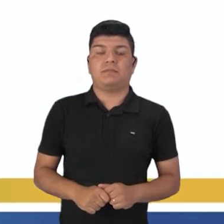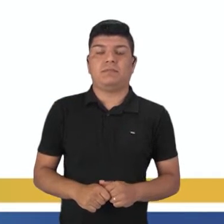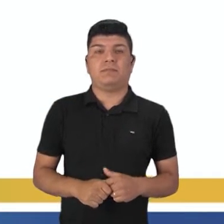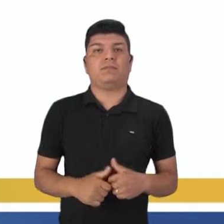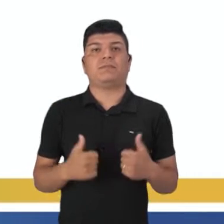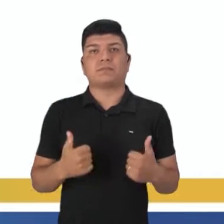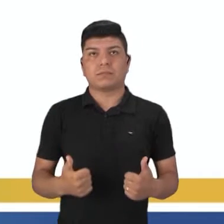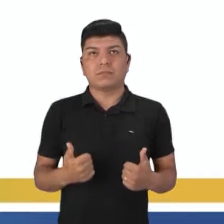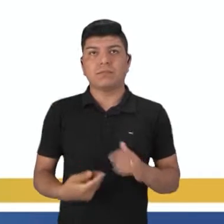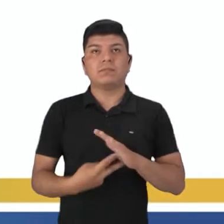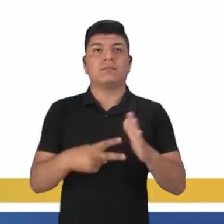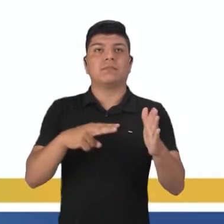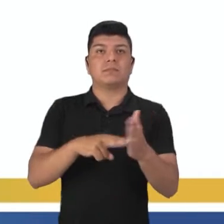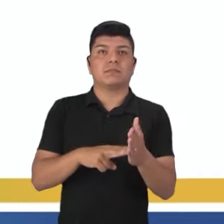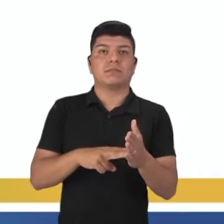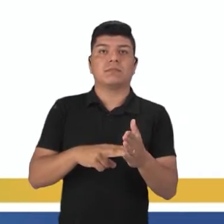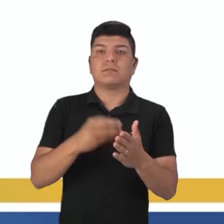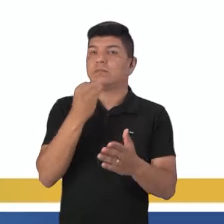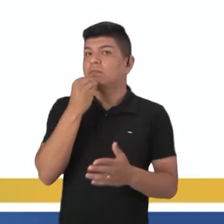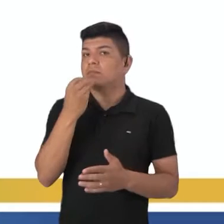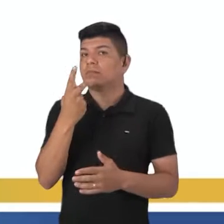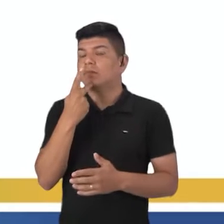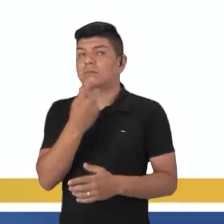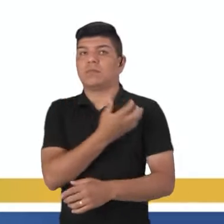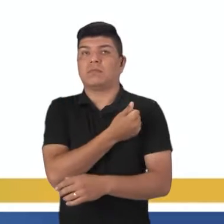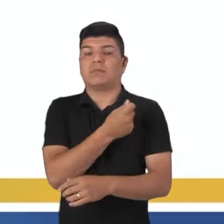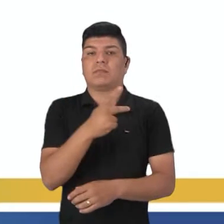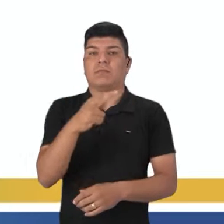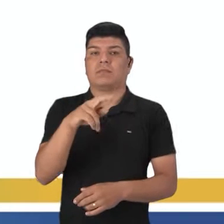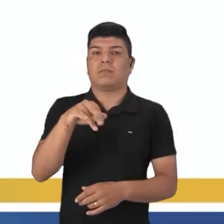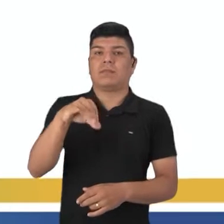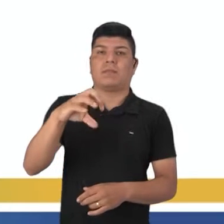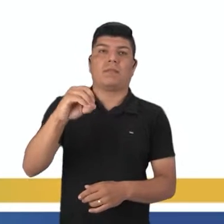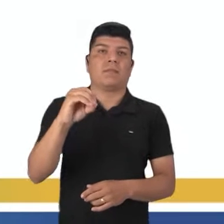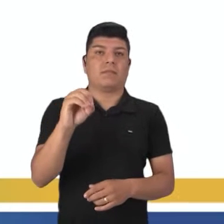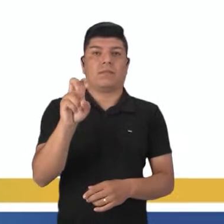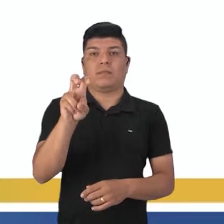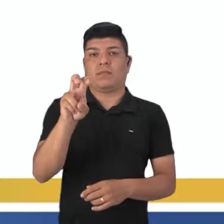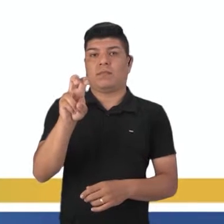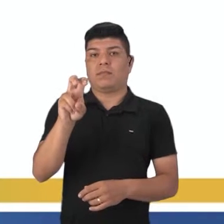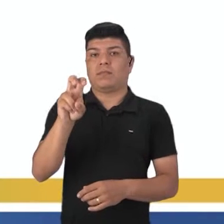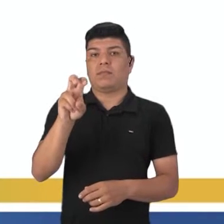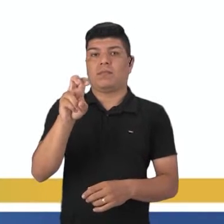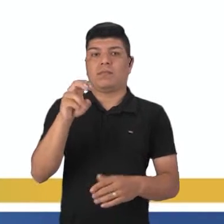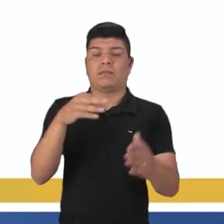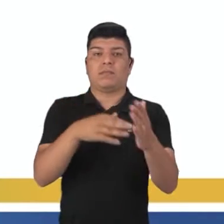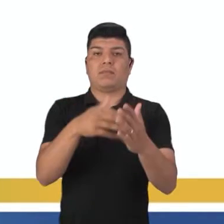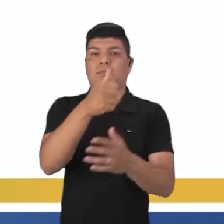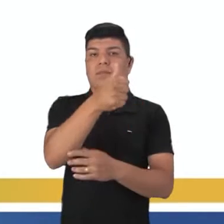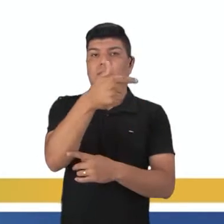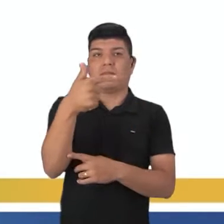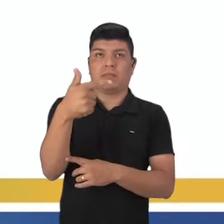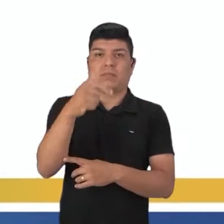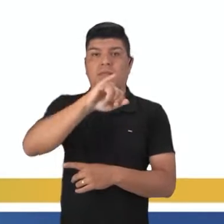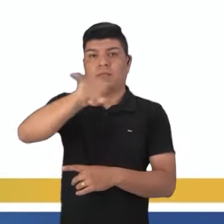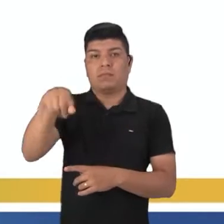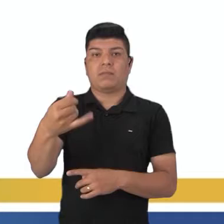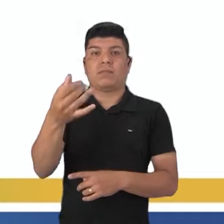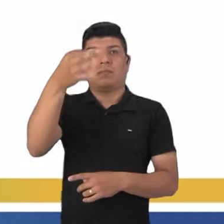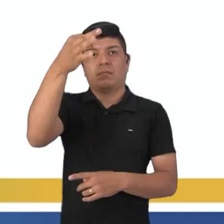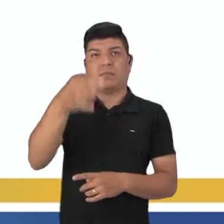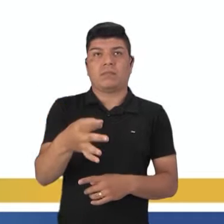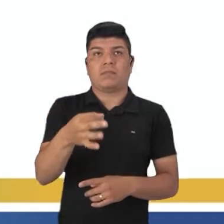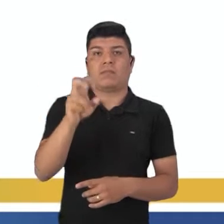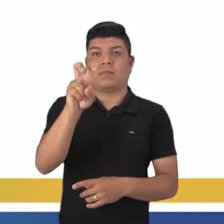Bom, então isso quer dizer que a probabilidade de sair um número primo é de 5 em 12, então minhas chances de acertar são